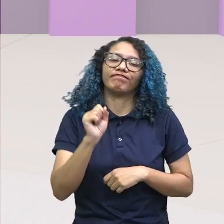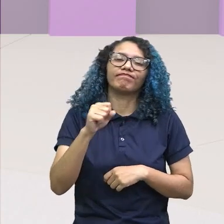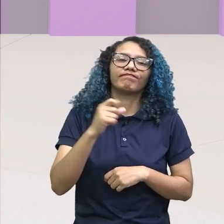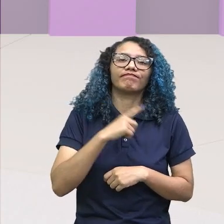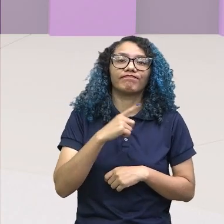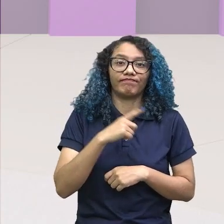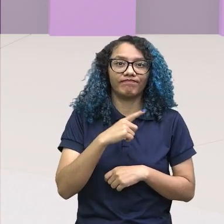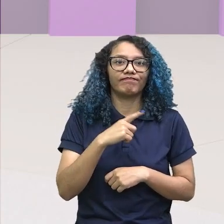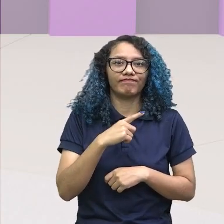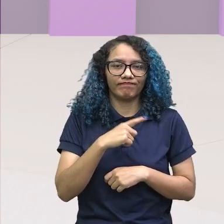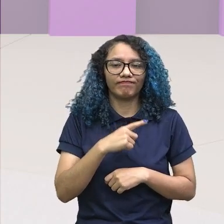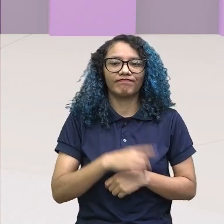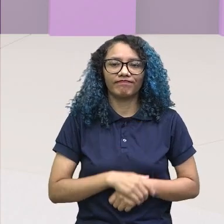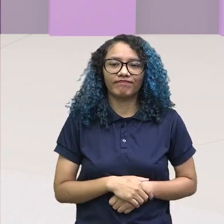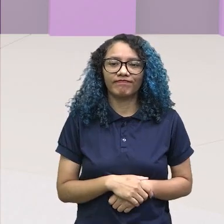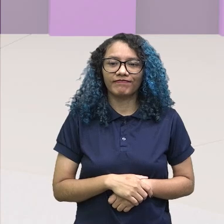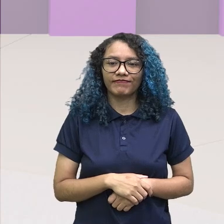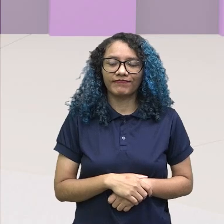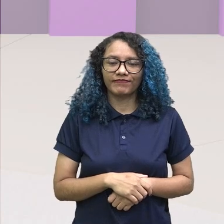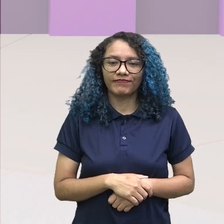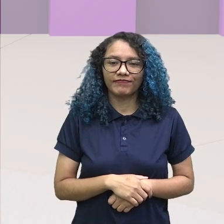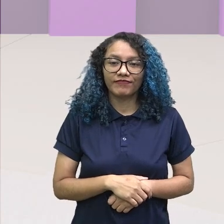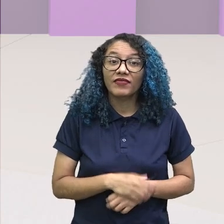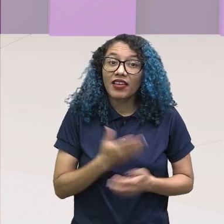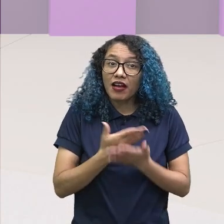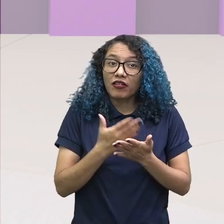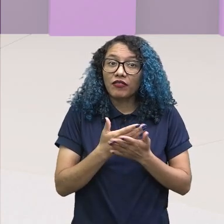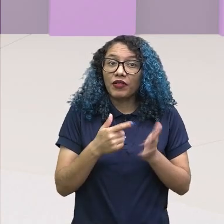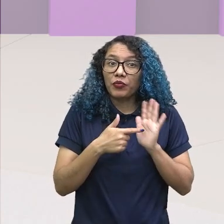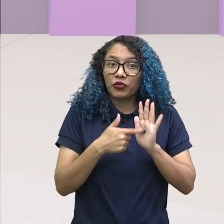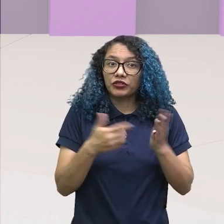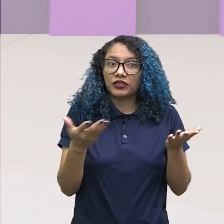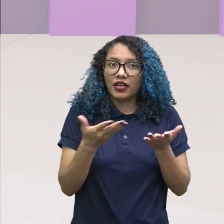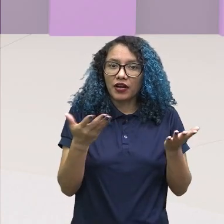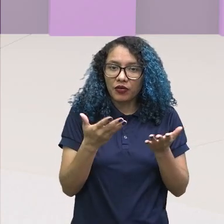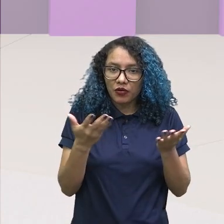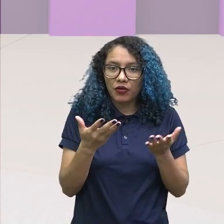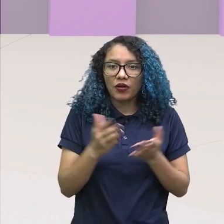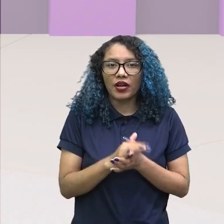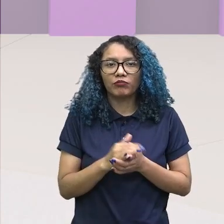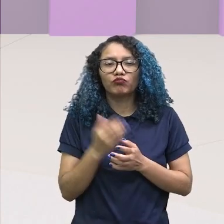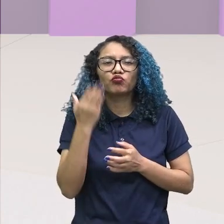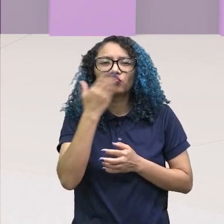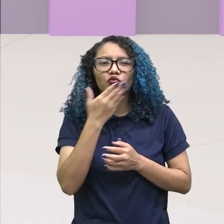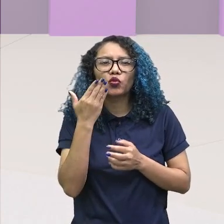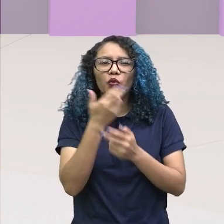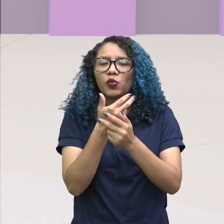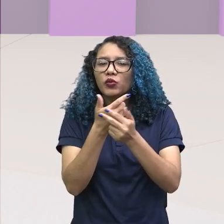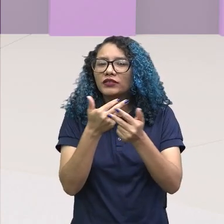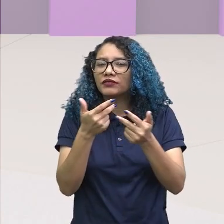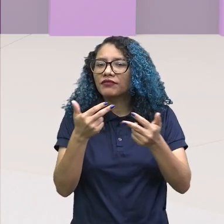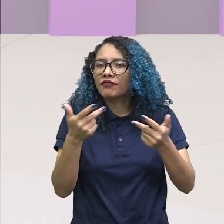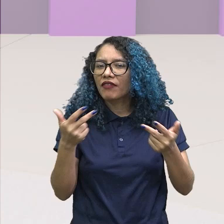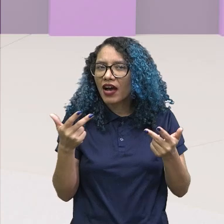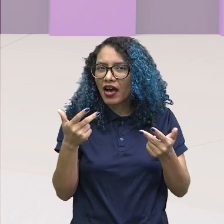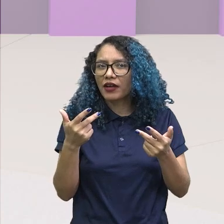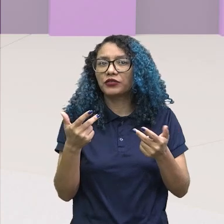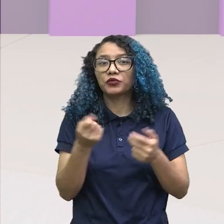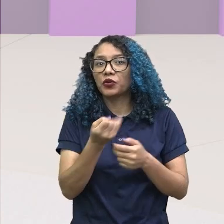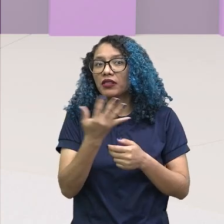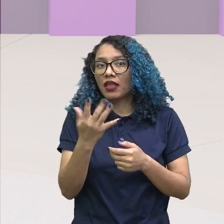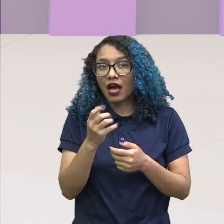hoje vem justamente aí trabalhando, mostrando essa relação que tem entre doces ali, quantidade a ser comprada,